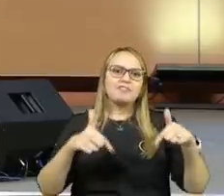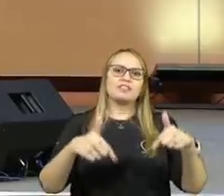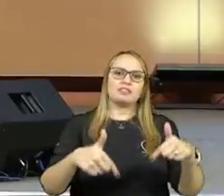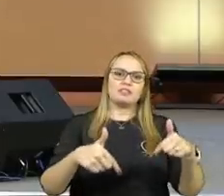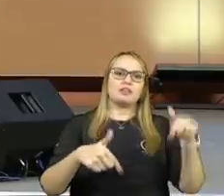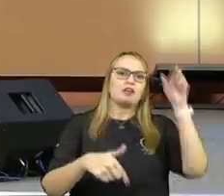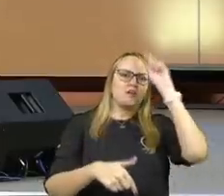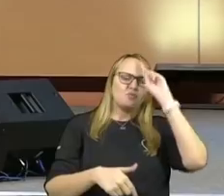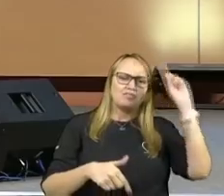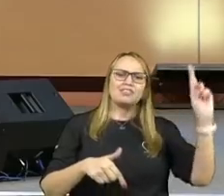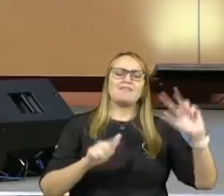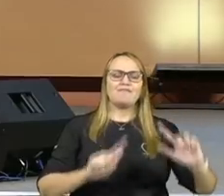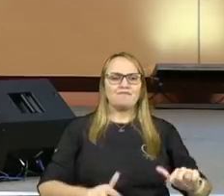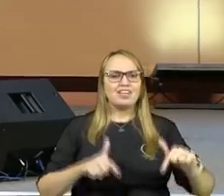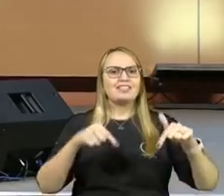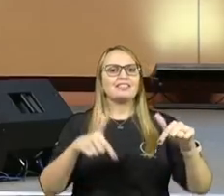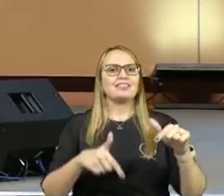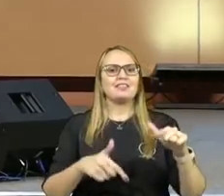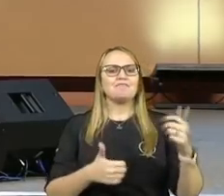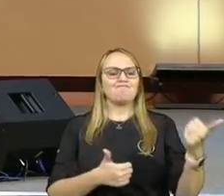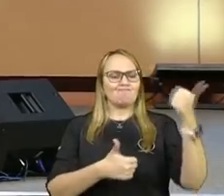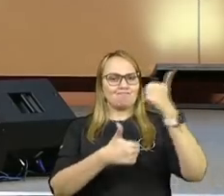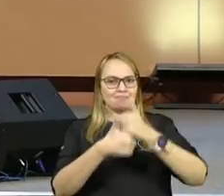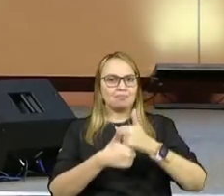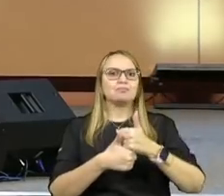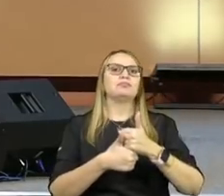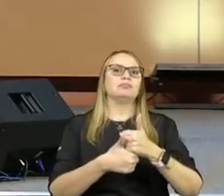Senhor fará por você.